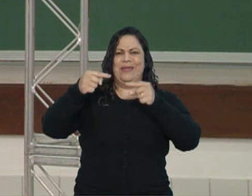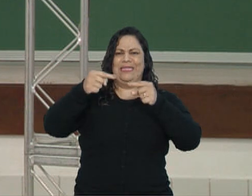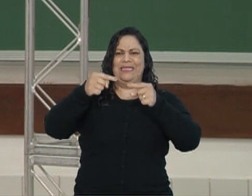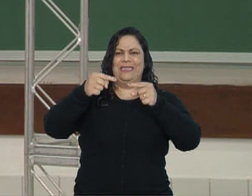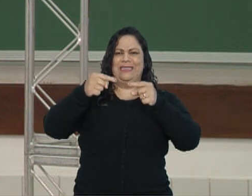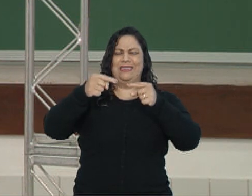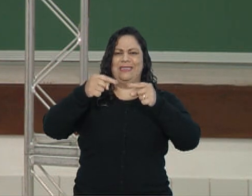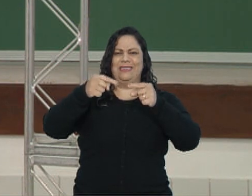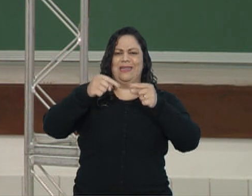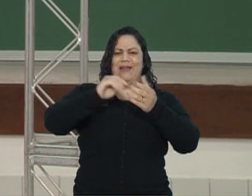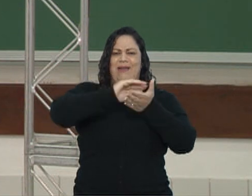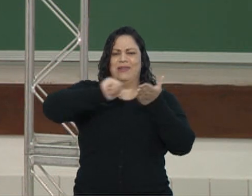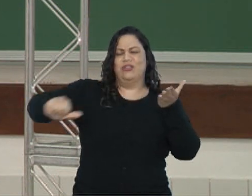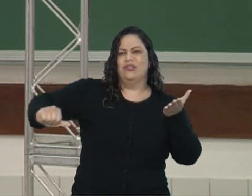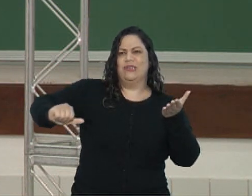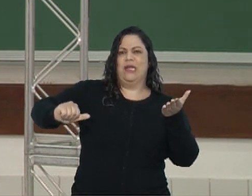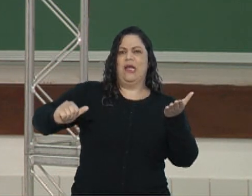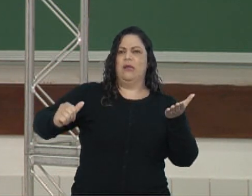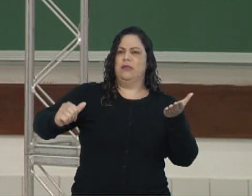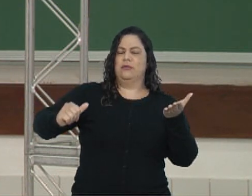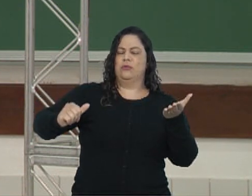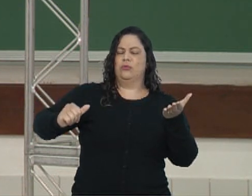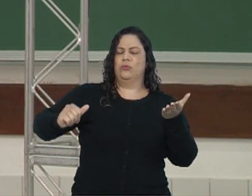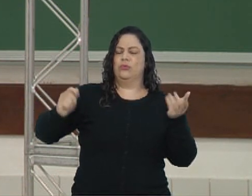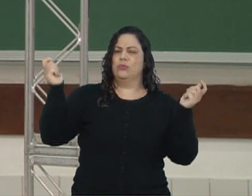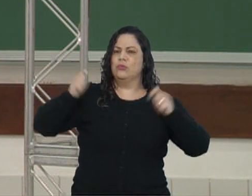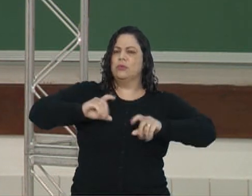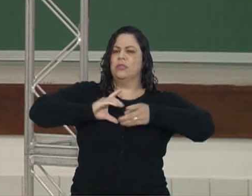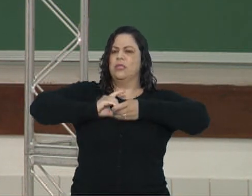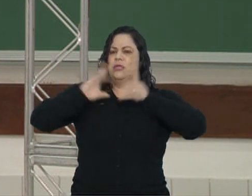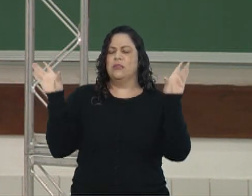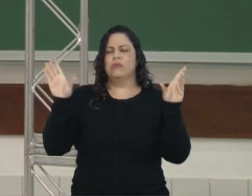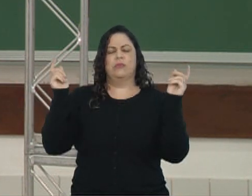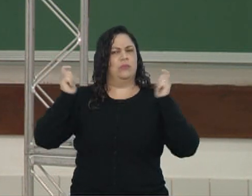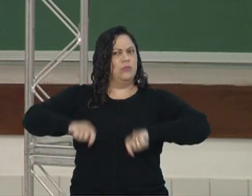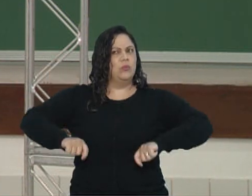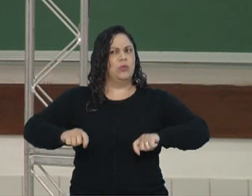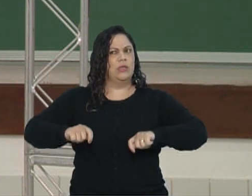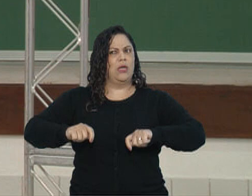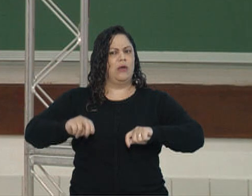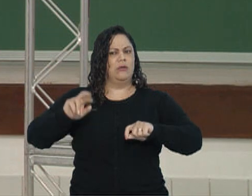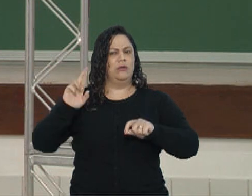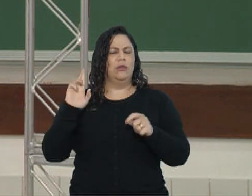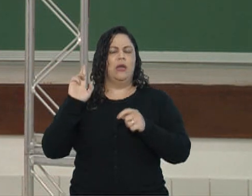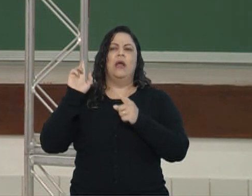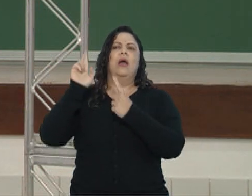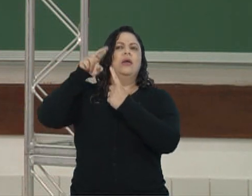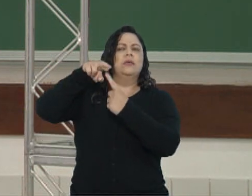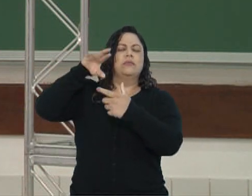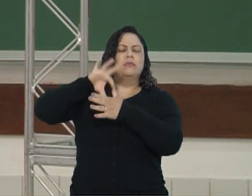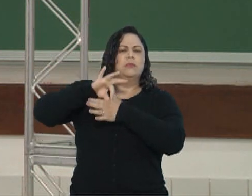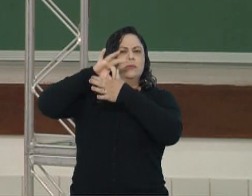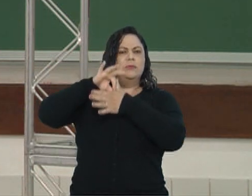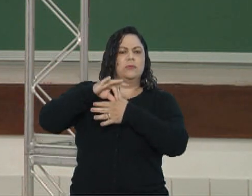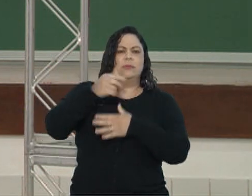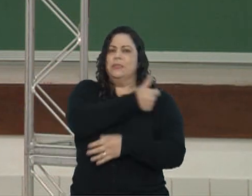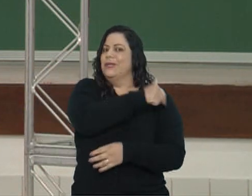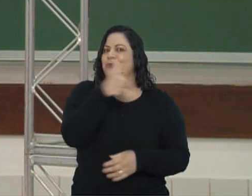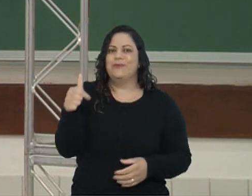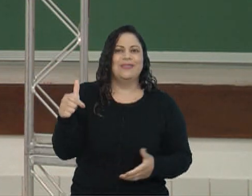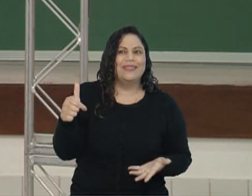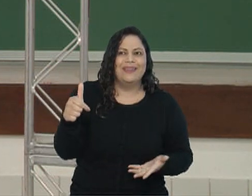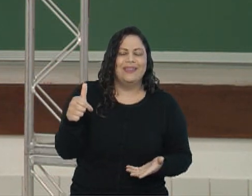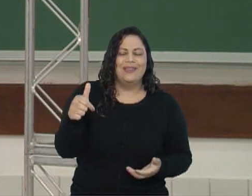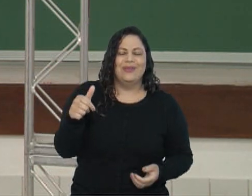é destituído da questão básica da democracia moderna representativa, que é o quê? Seu direito de escolher seu